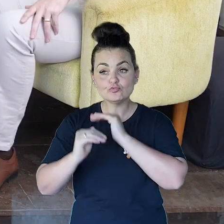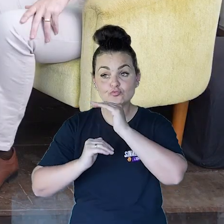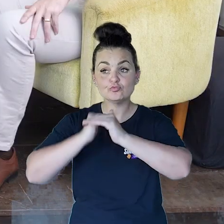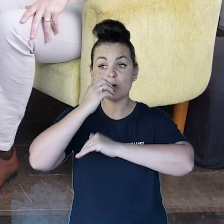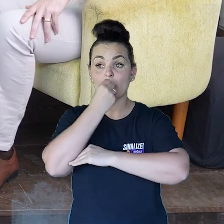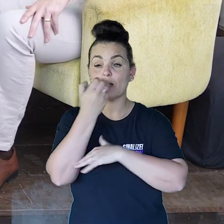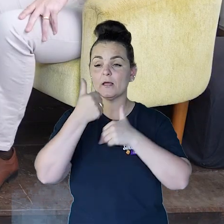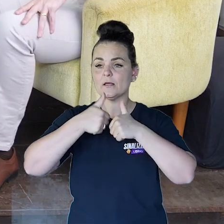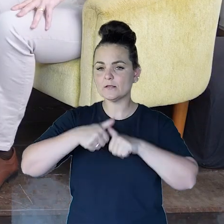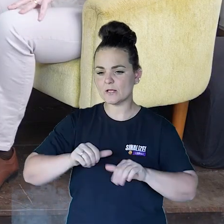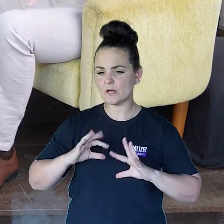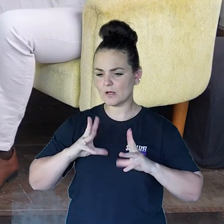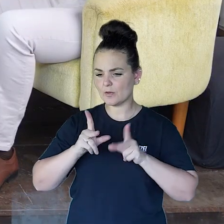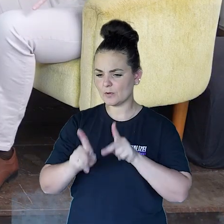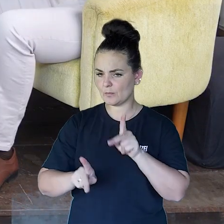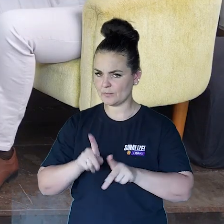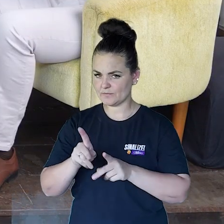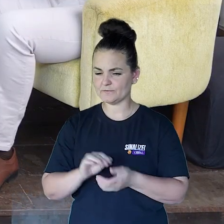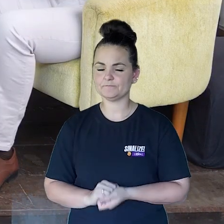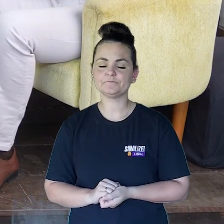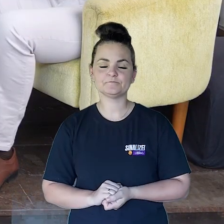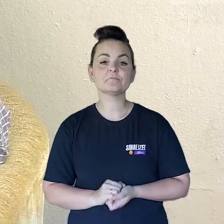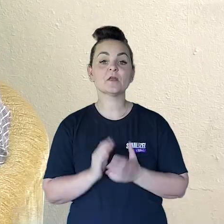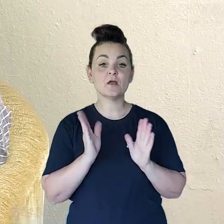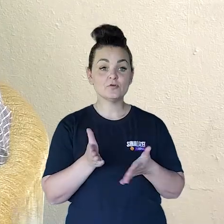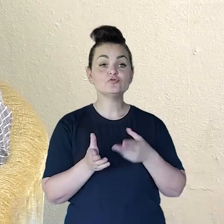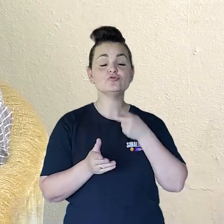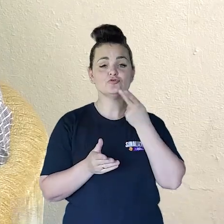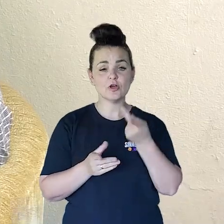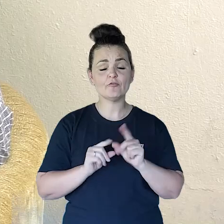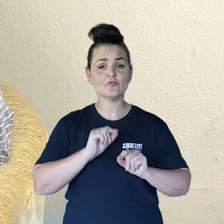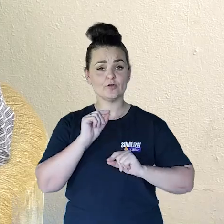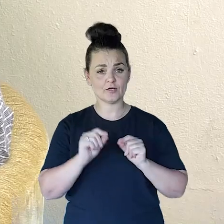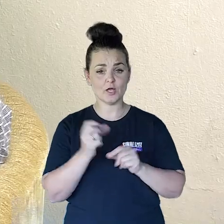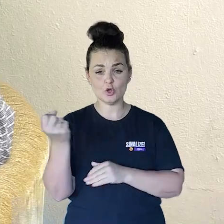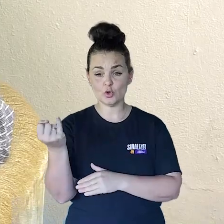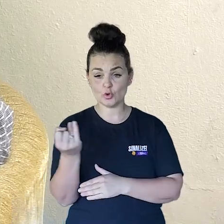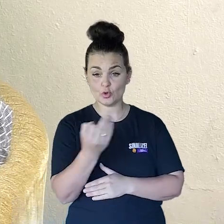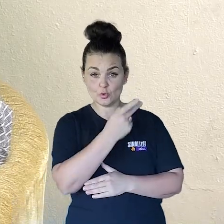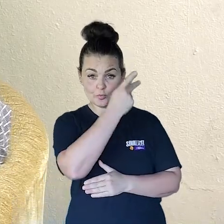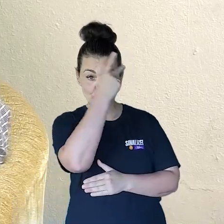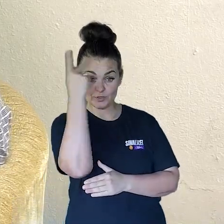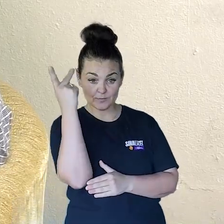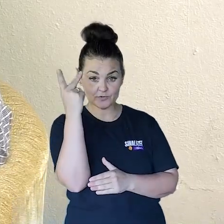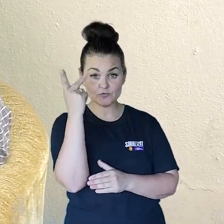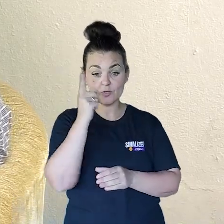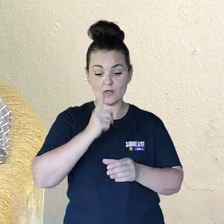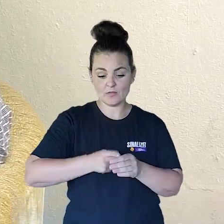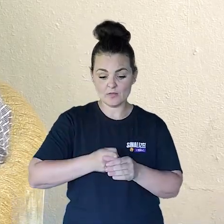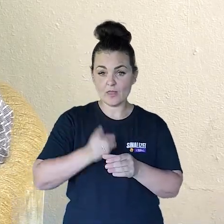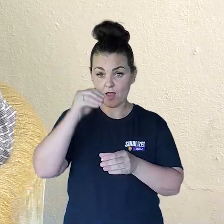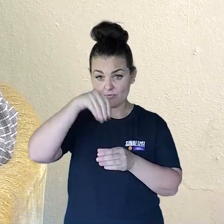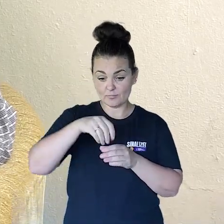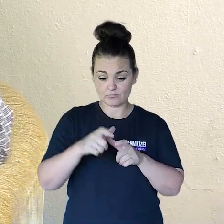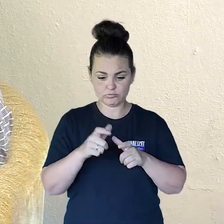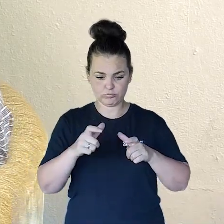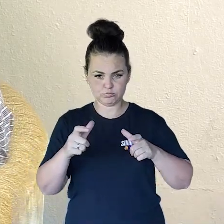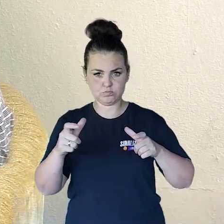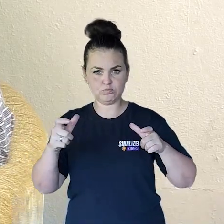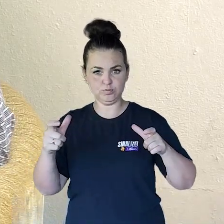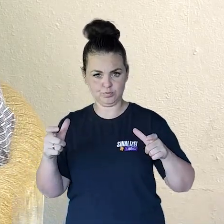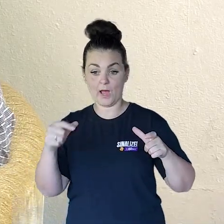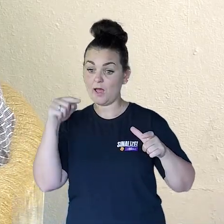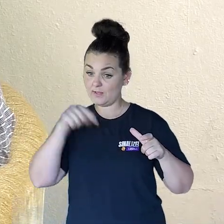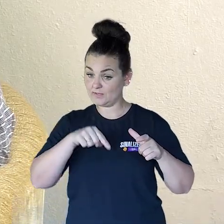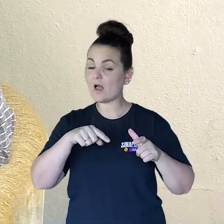de toda a população. Eu já mencionei a questão do crescimento ordenado da cidade, que é um tópico que eu